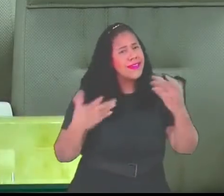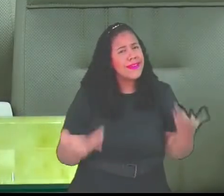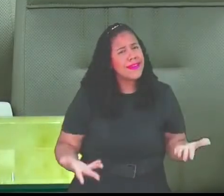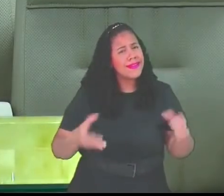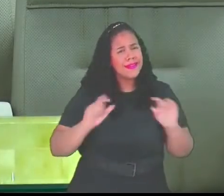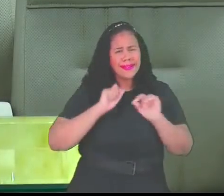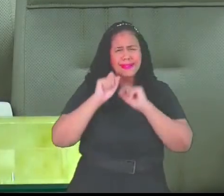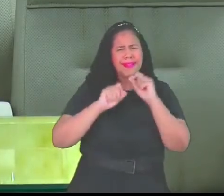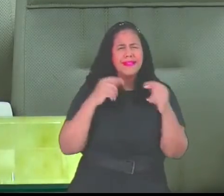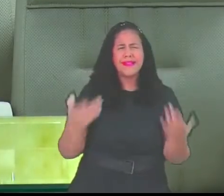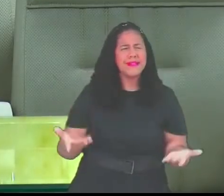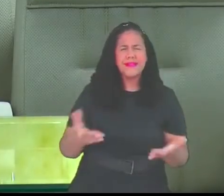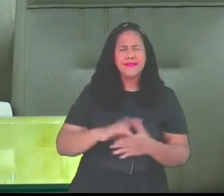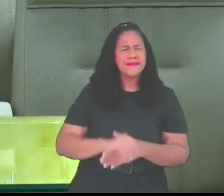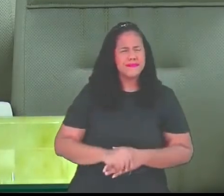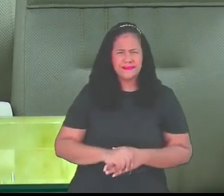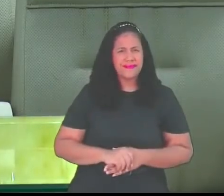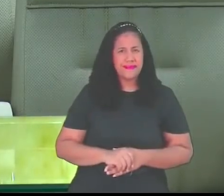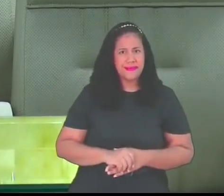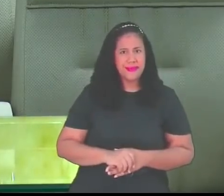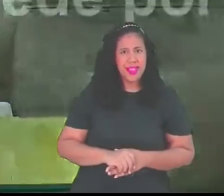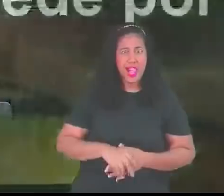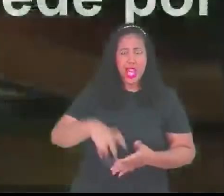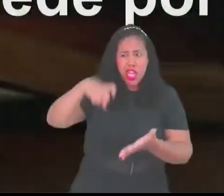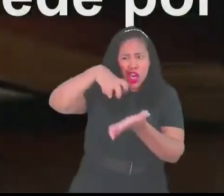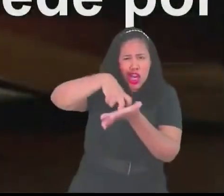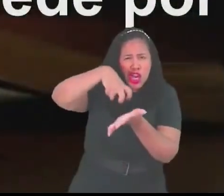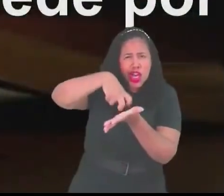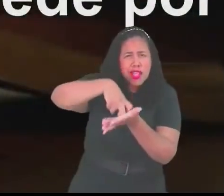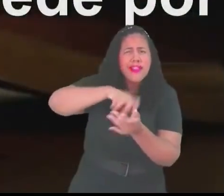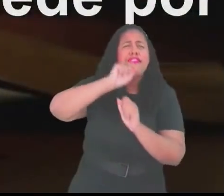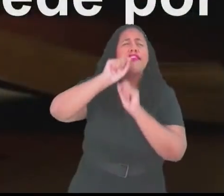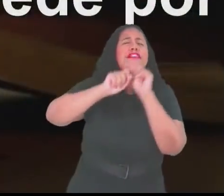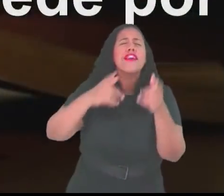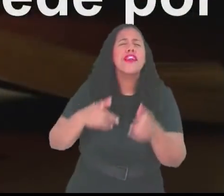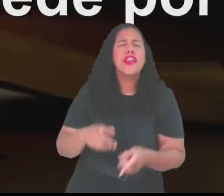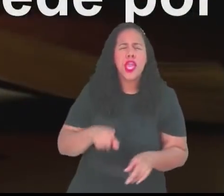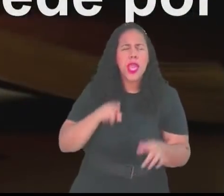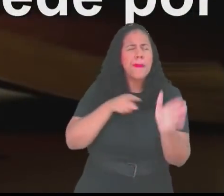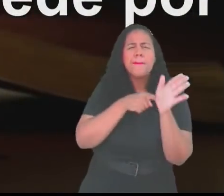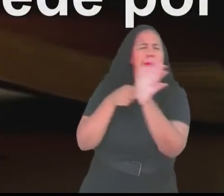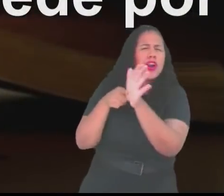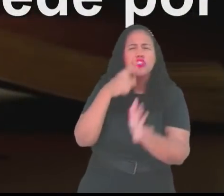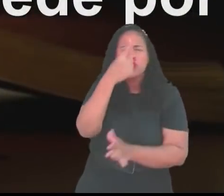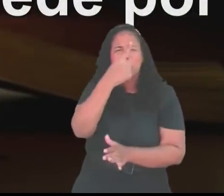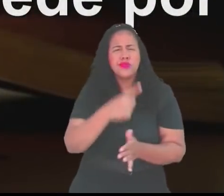Quem é que condena? Quem? Me aponte um.